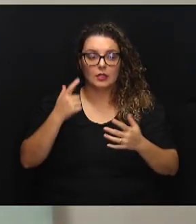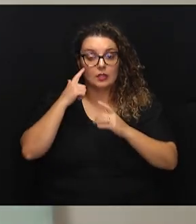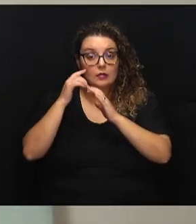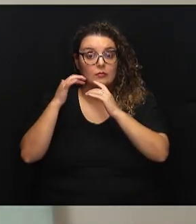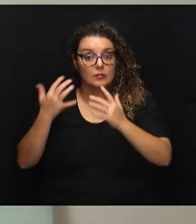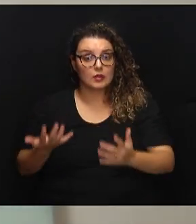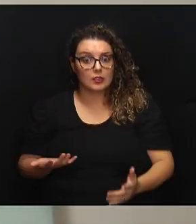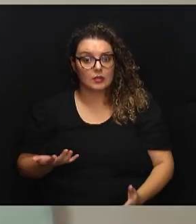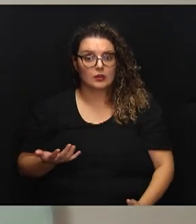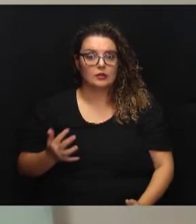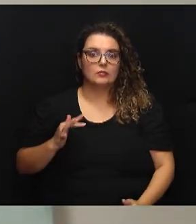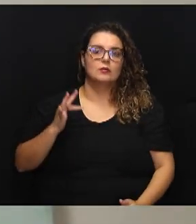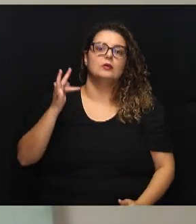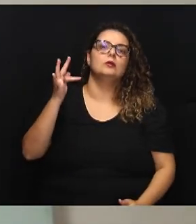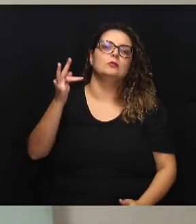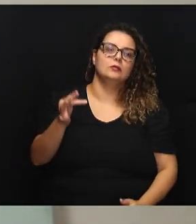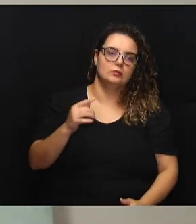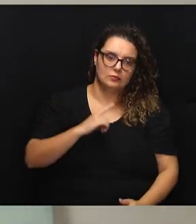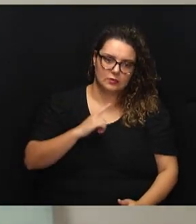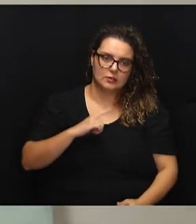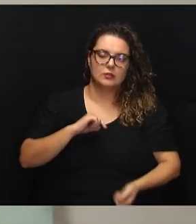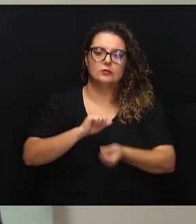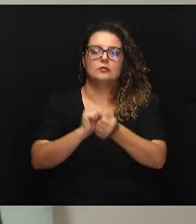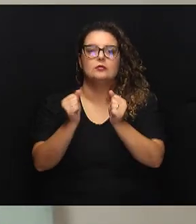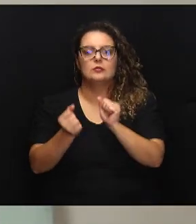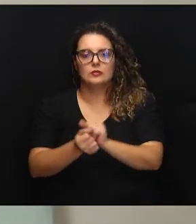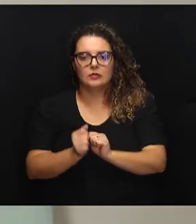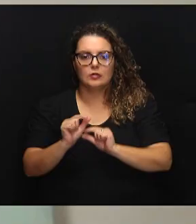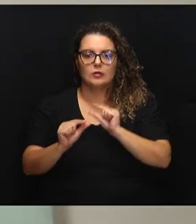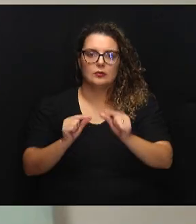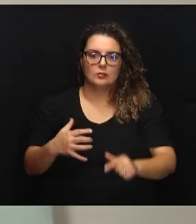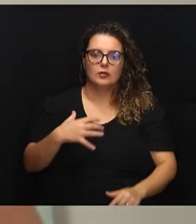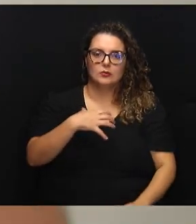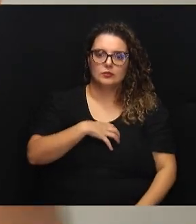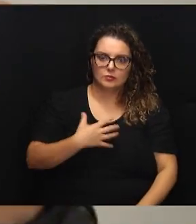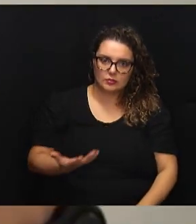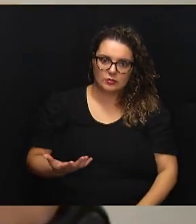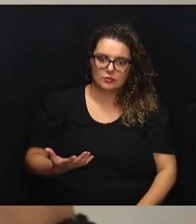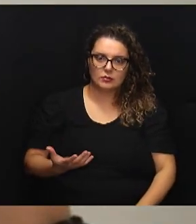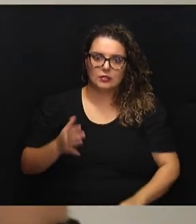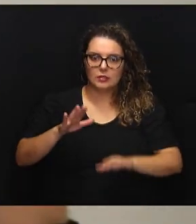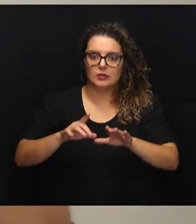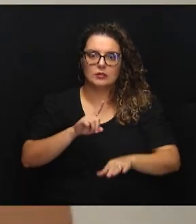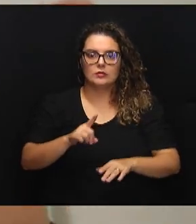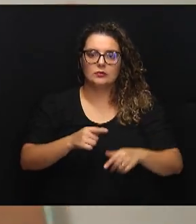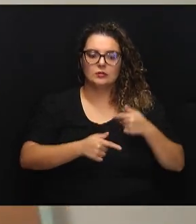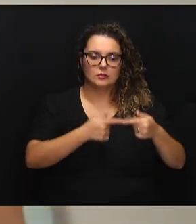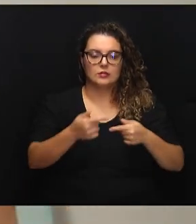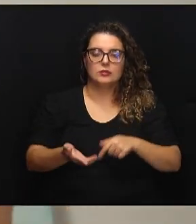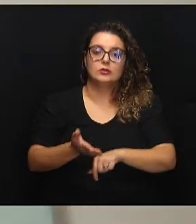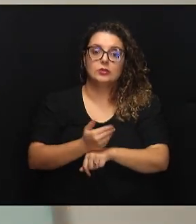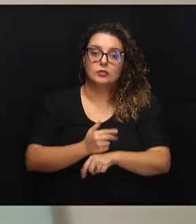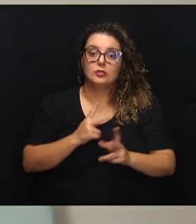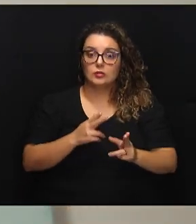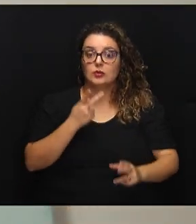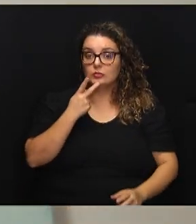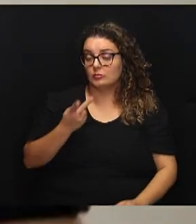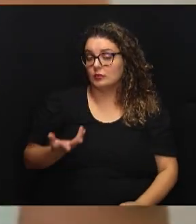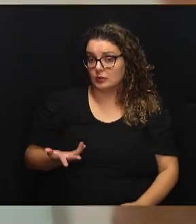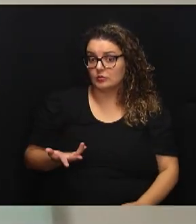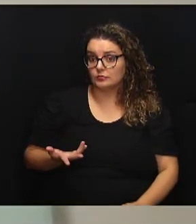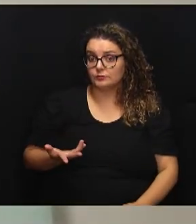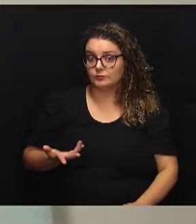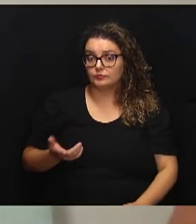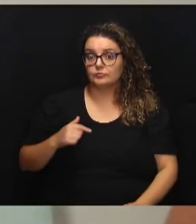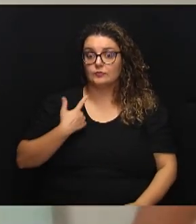que futuramente a gente vai ter que se adaptar um pouco ao nosso formato, talvez não seja como a geração anterior, né, como a gente colocou, os